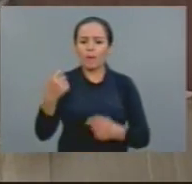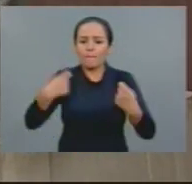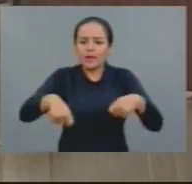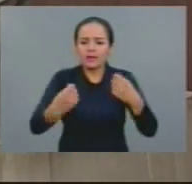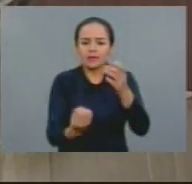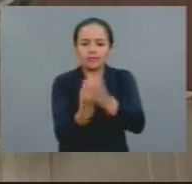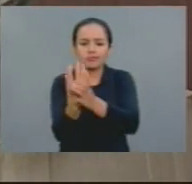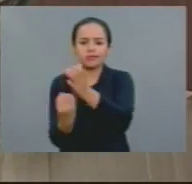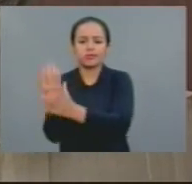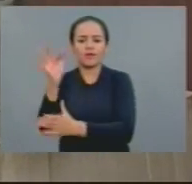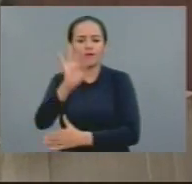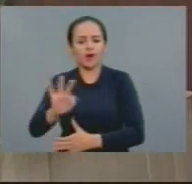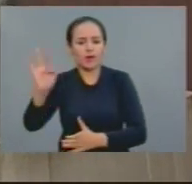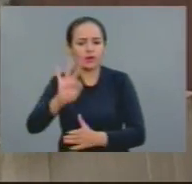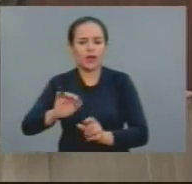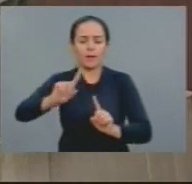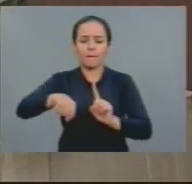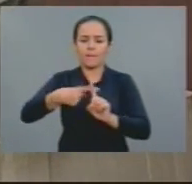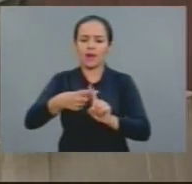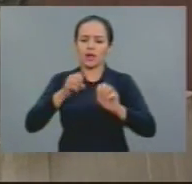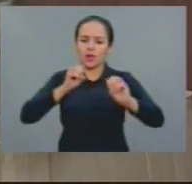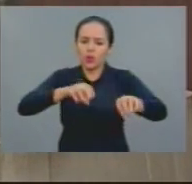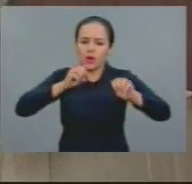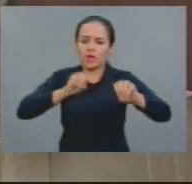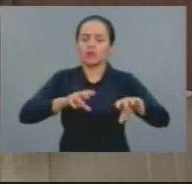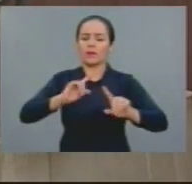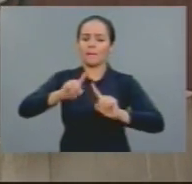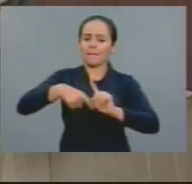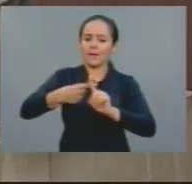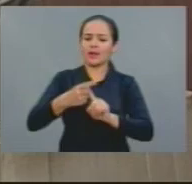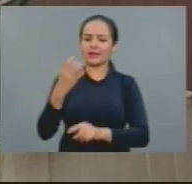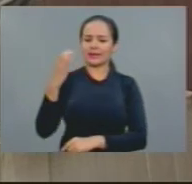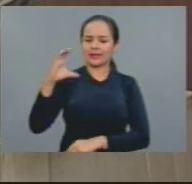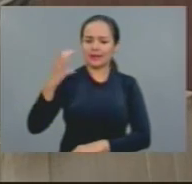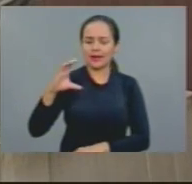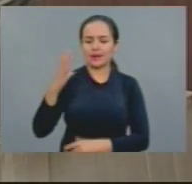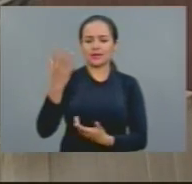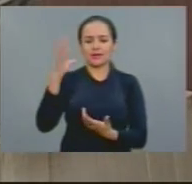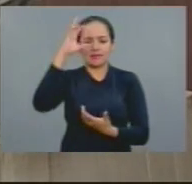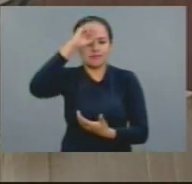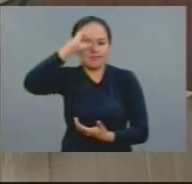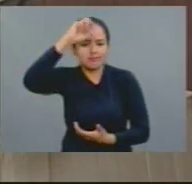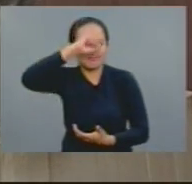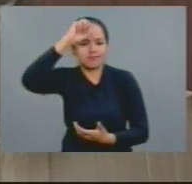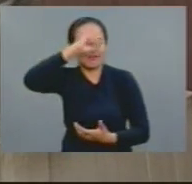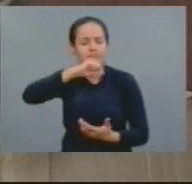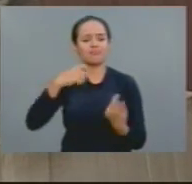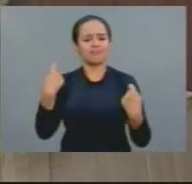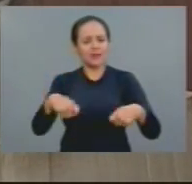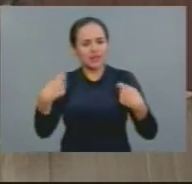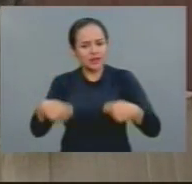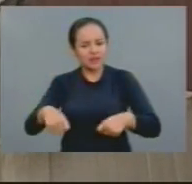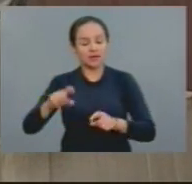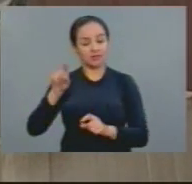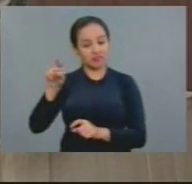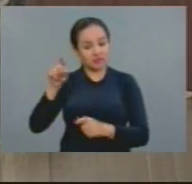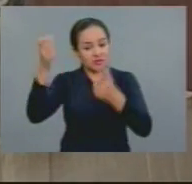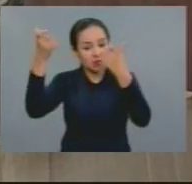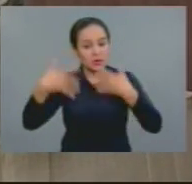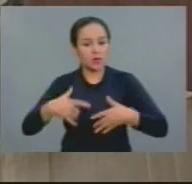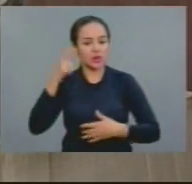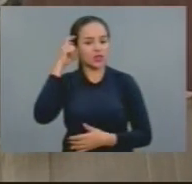de mais educação, de mais ciência, de mais saber. É por isso que nós lutamos